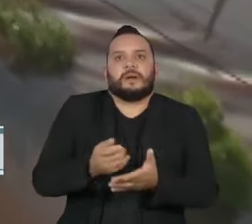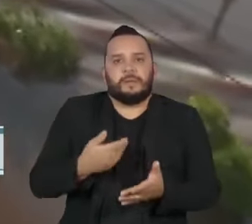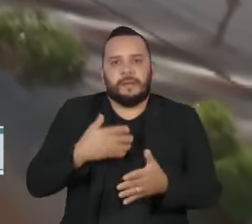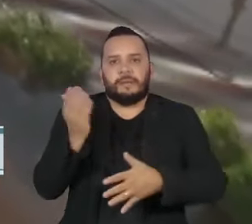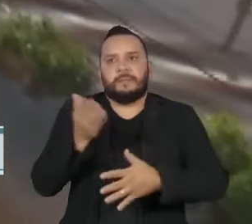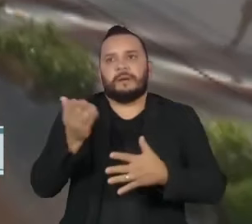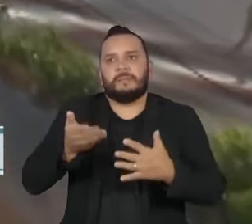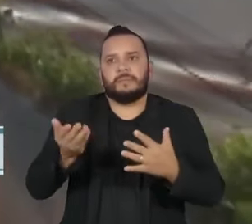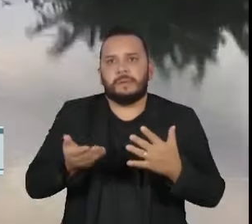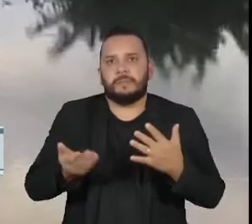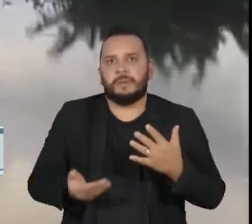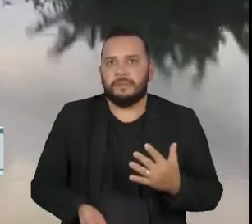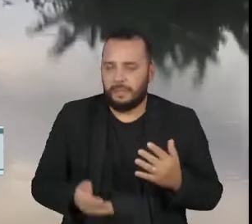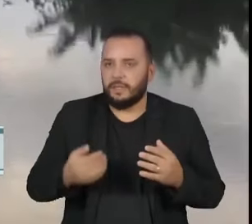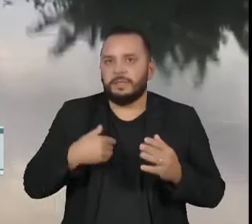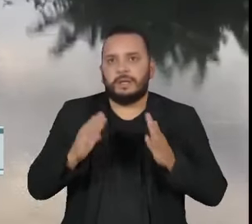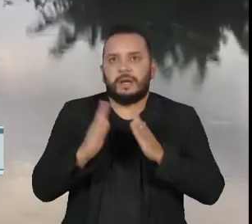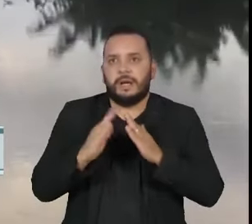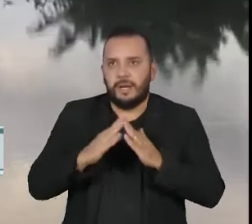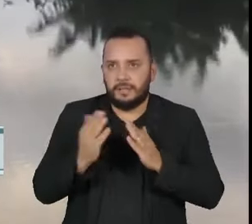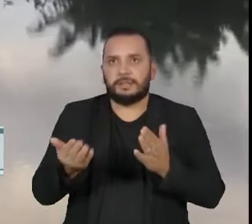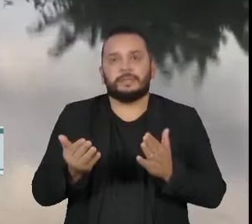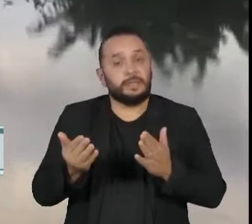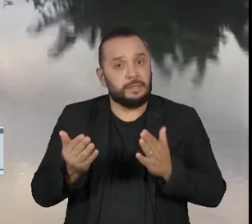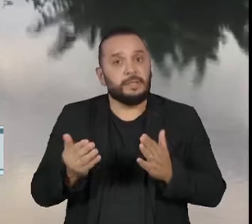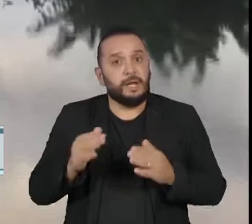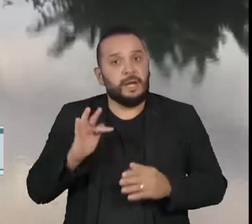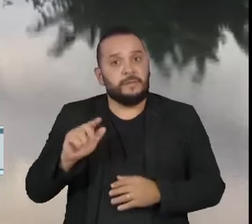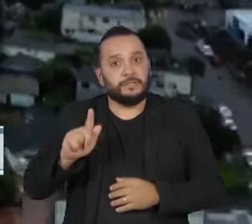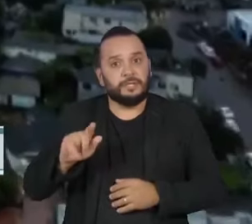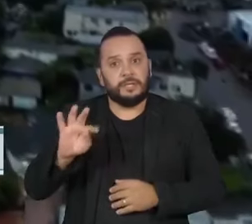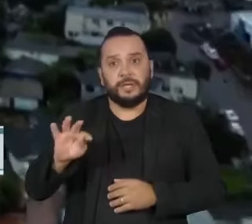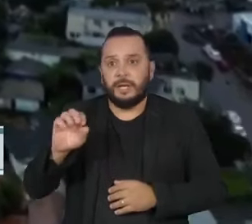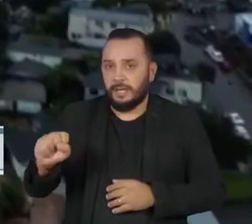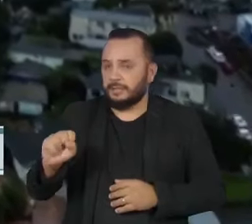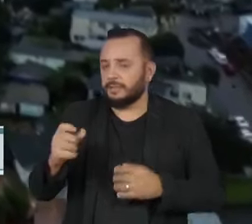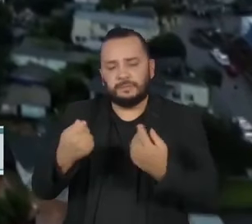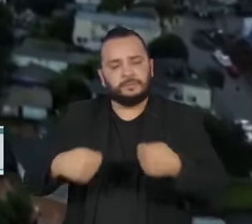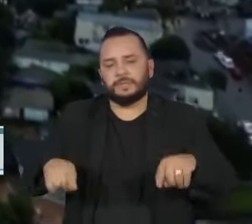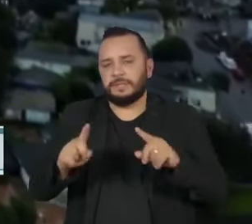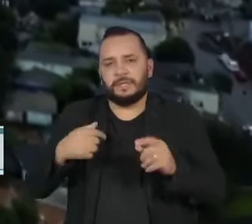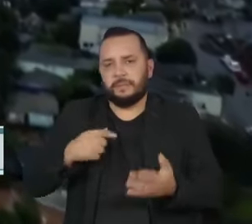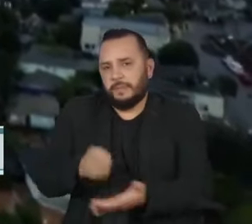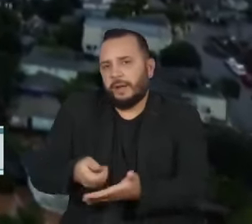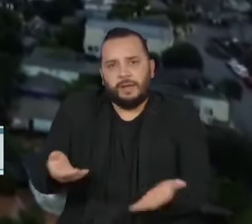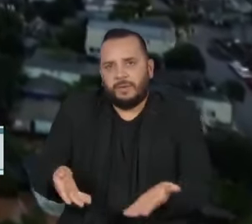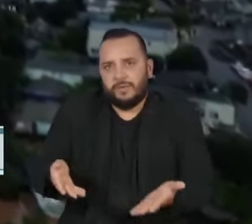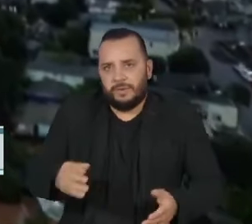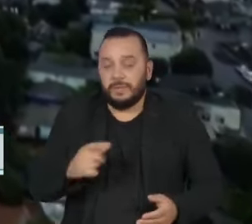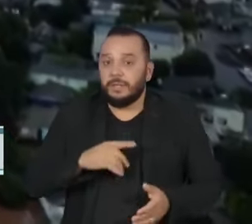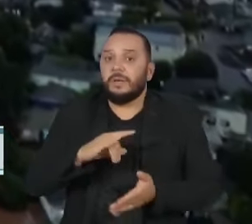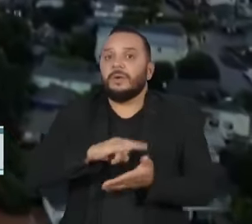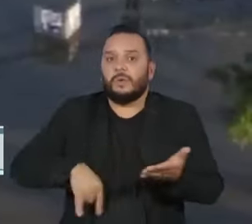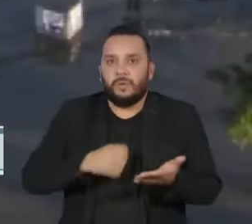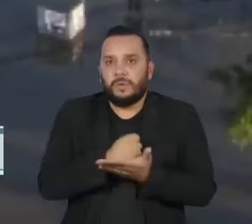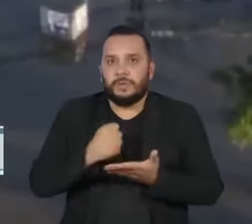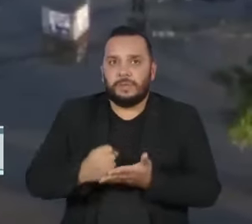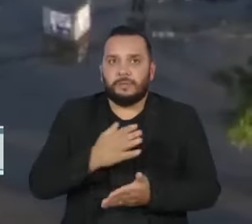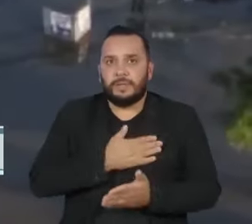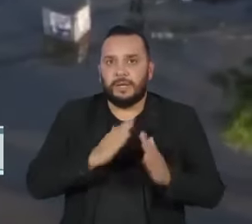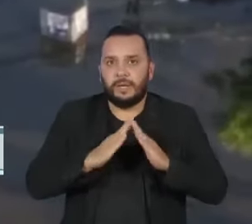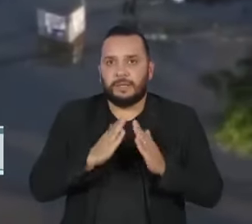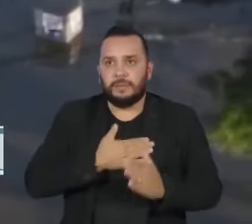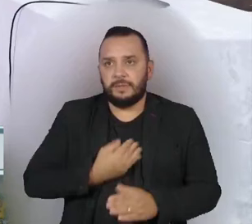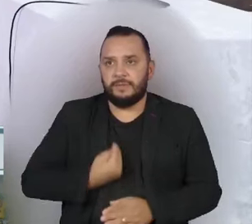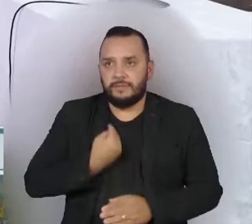das parcelas do financiamento de imóveis com recursos do FGTS a medida vale para contratos do Minha Casa Minha Vida